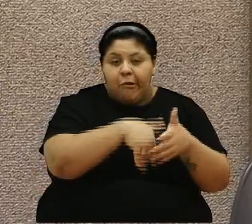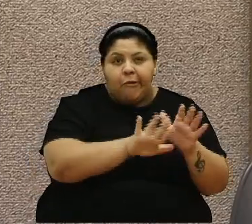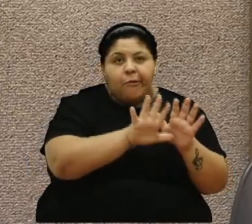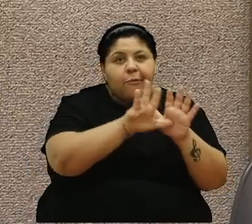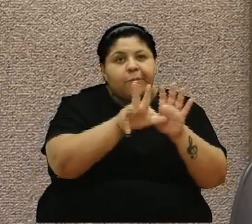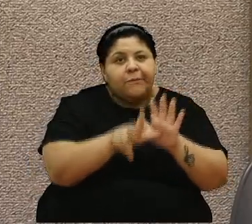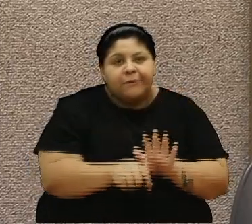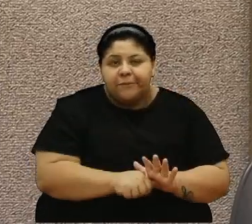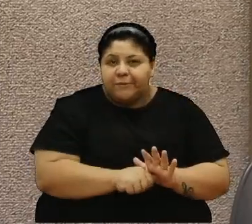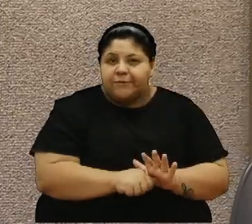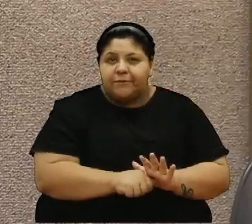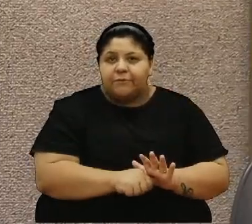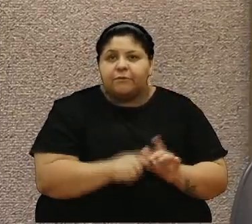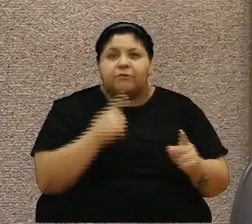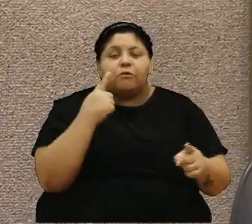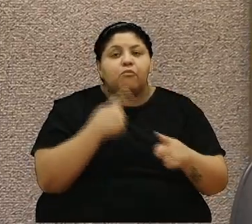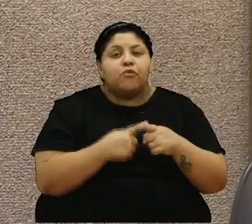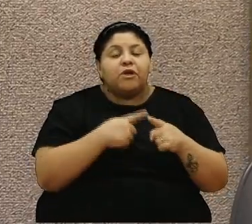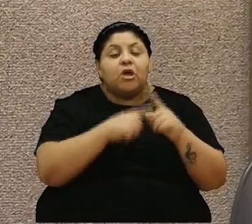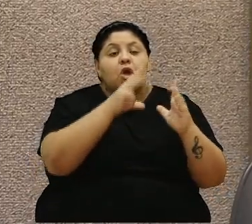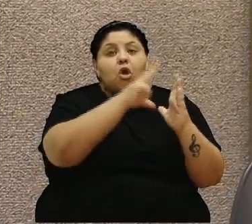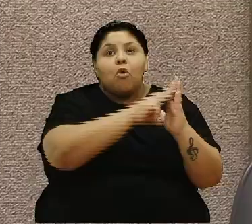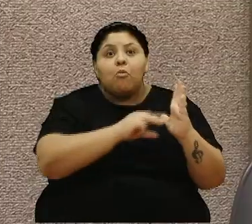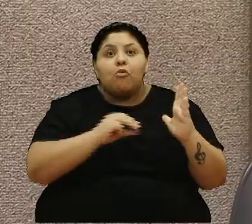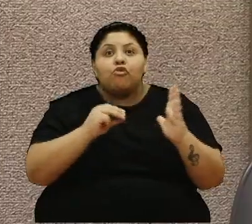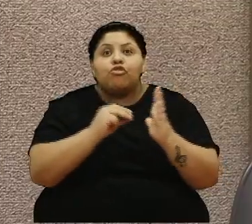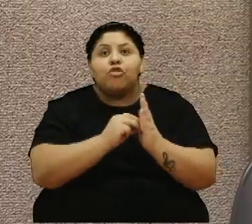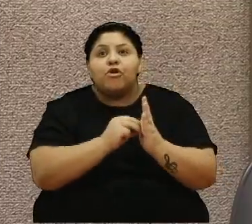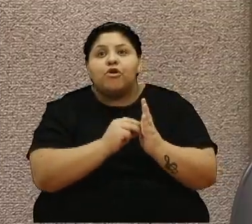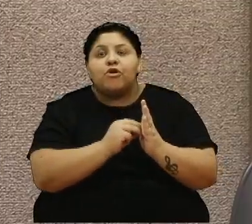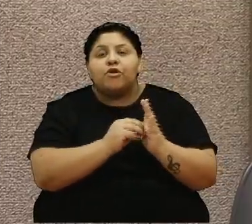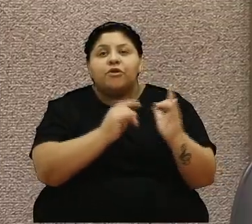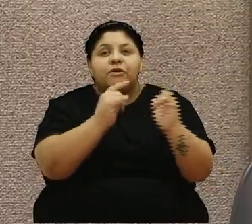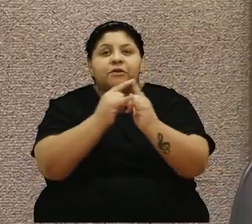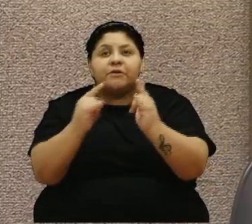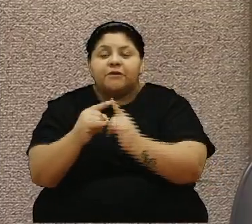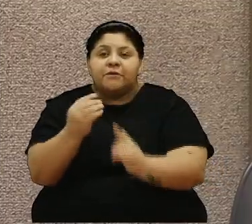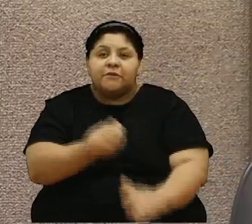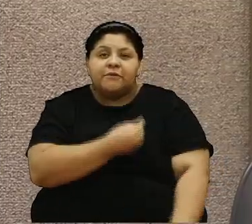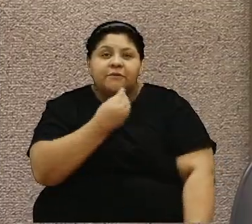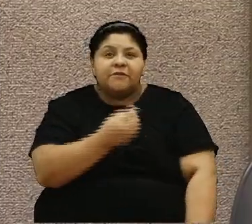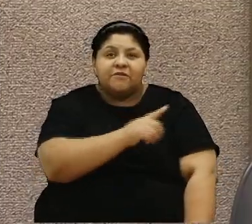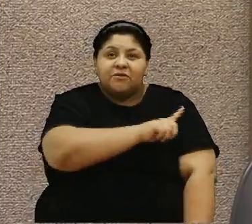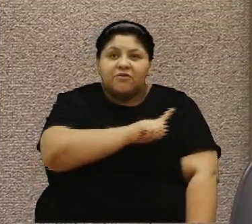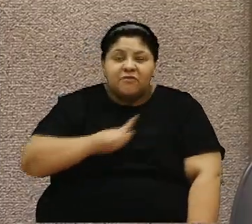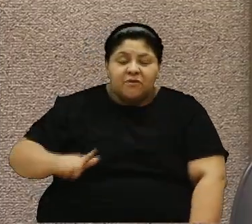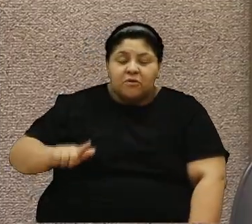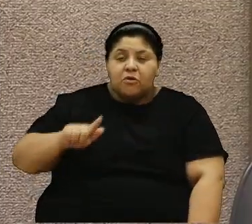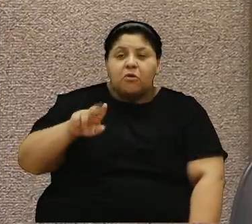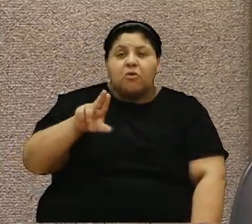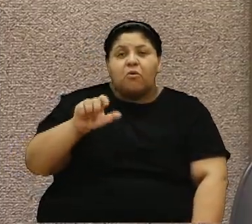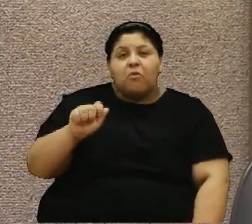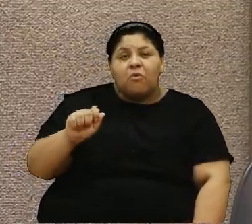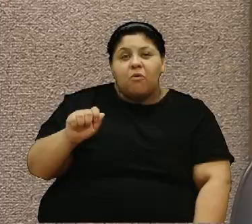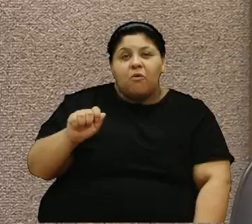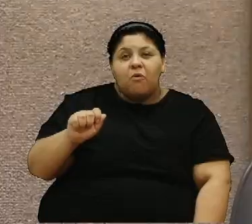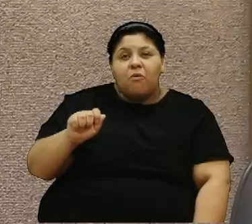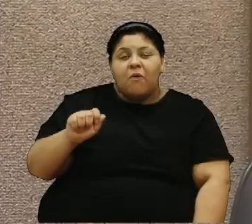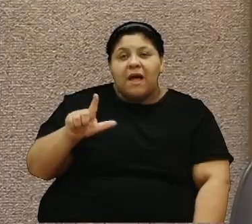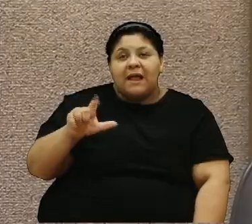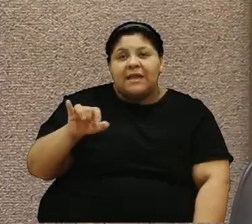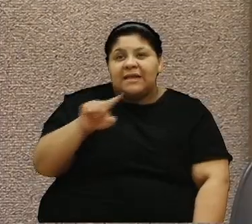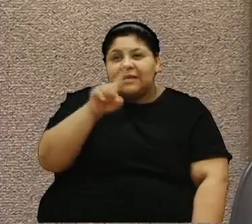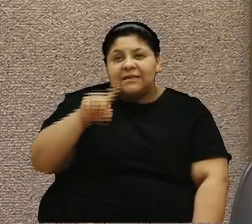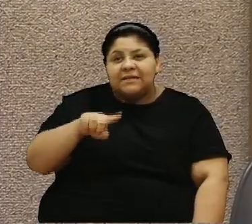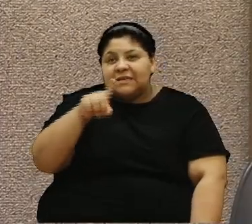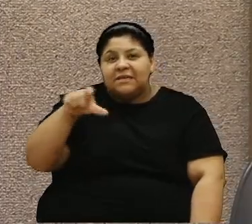Congresso corrupto em razão do modelo institucional que nós vivenciamos, que é o chamado governo de coalizão. Vejam o que foi